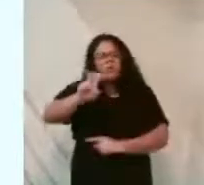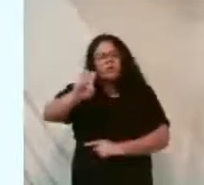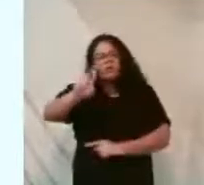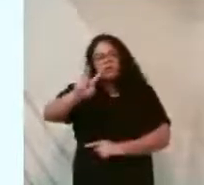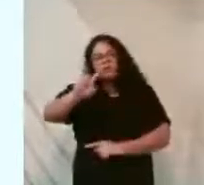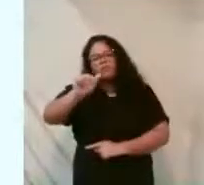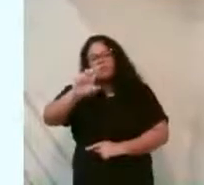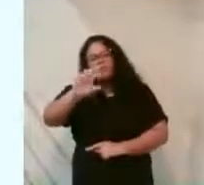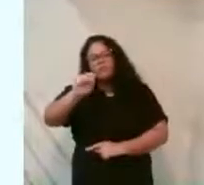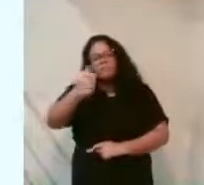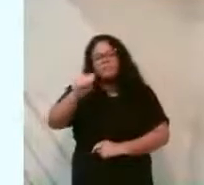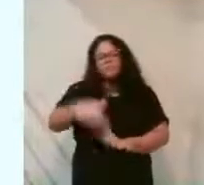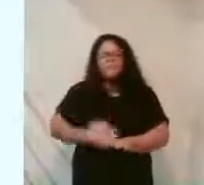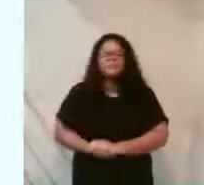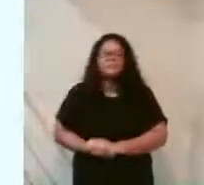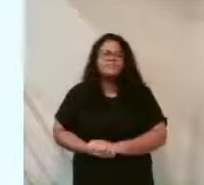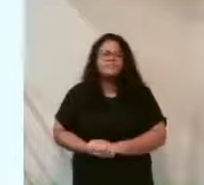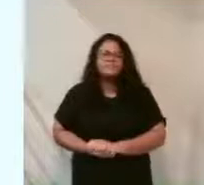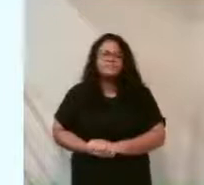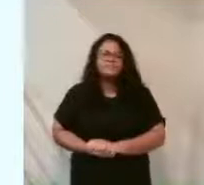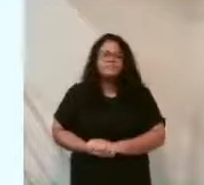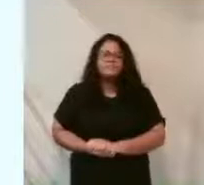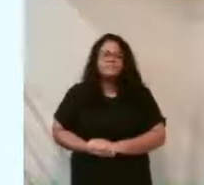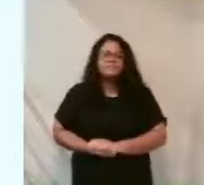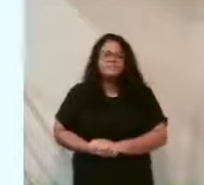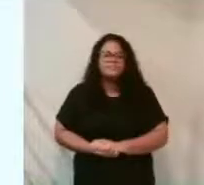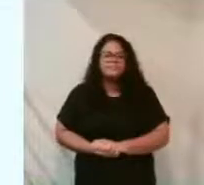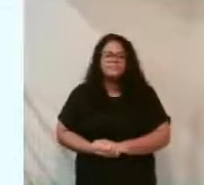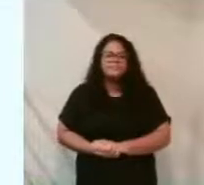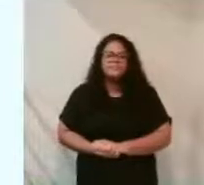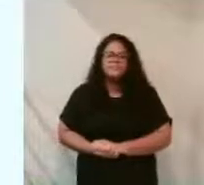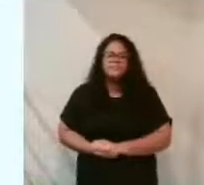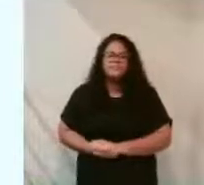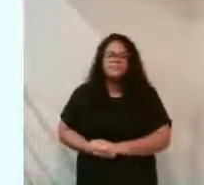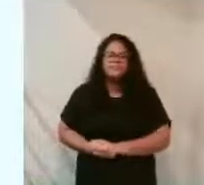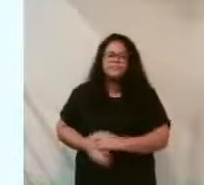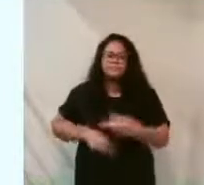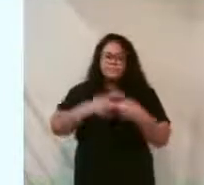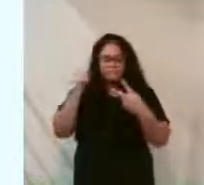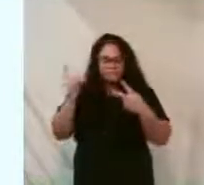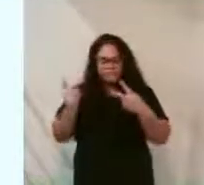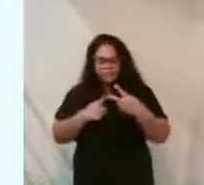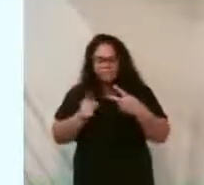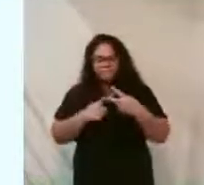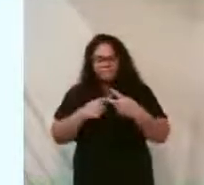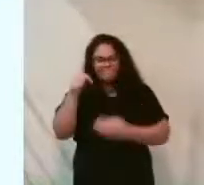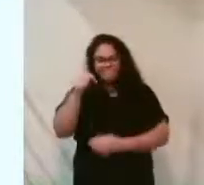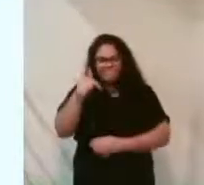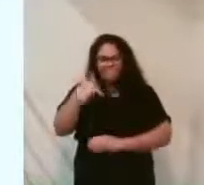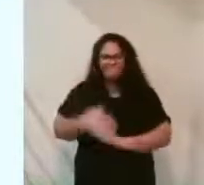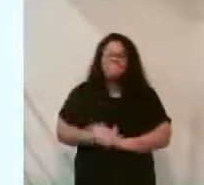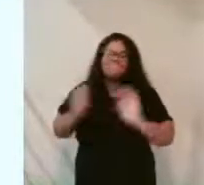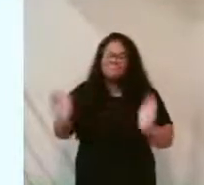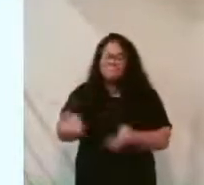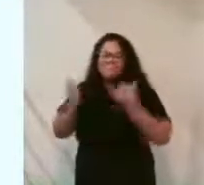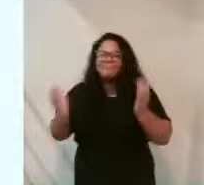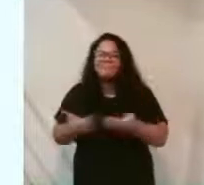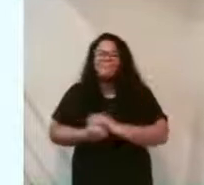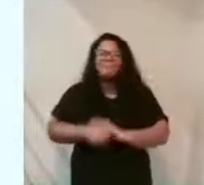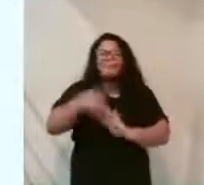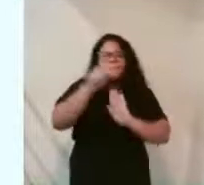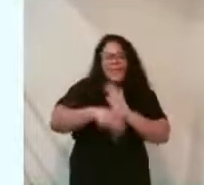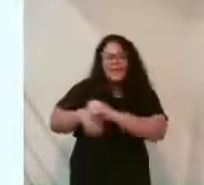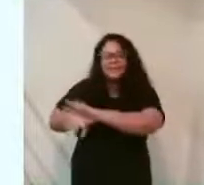de geração de natureza de impacto à saúde e ao meio ambiente. 7. A promoção de campanhas informativas e